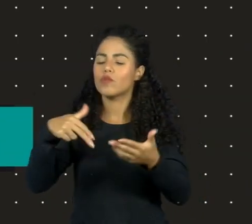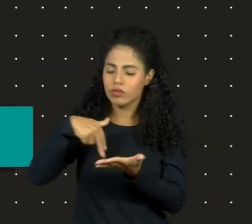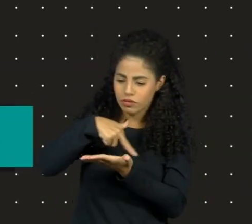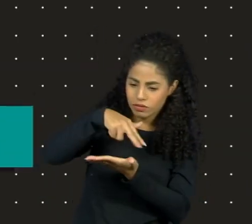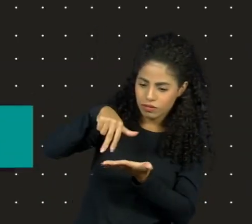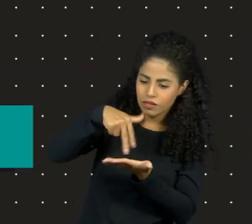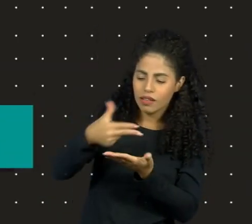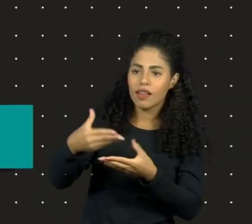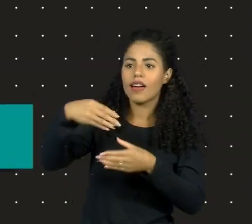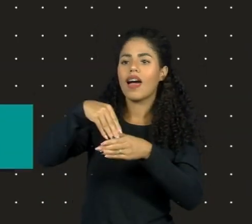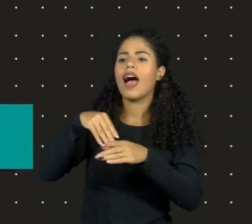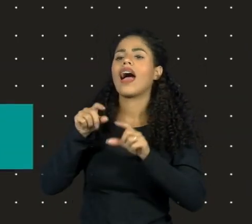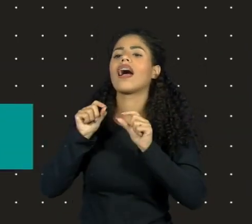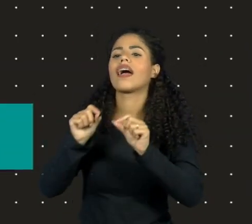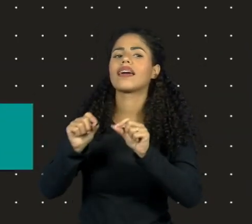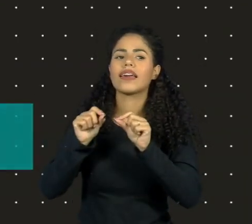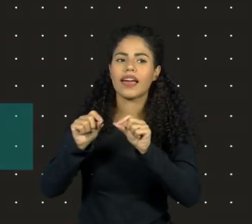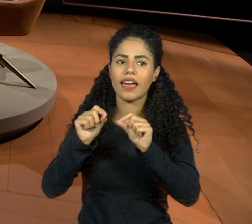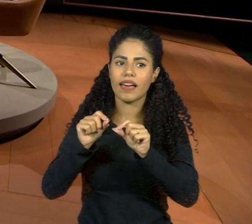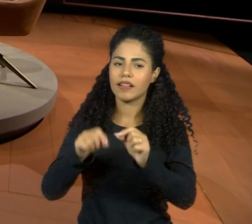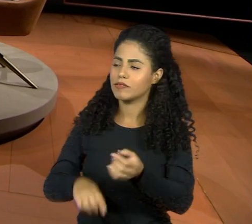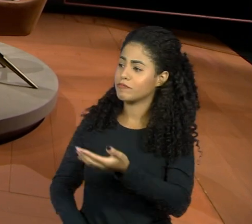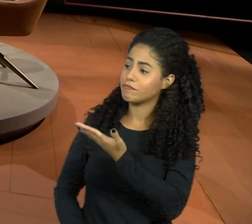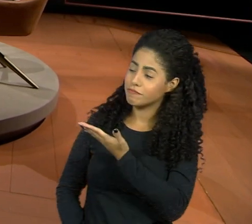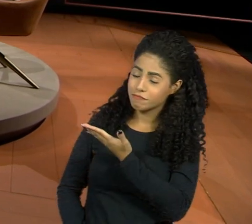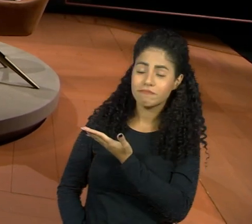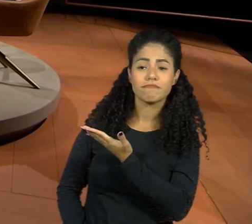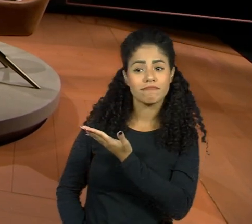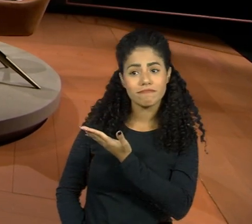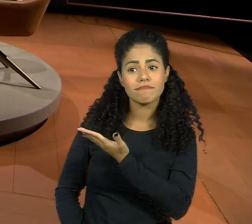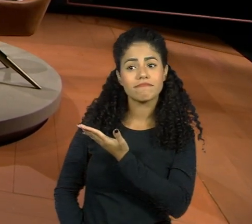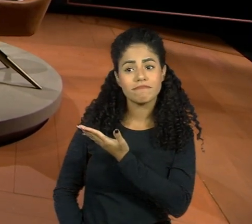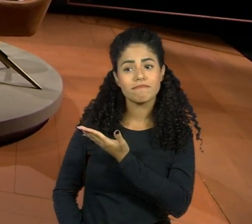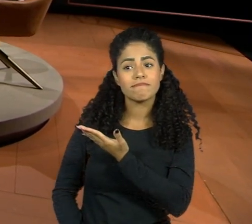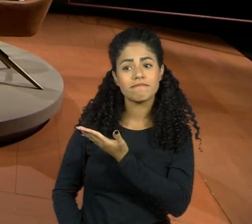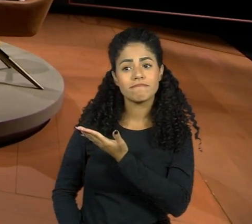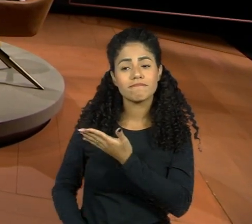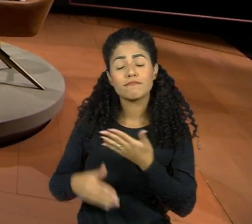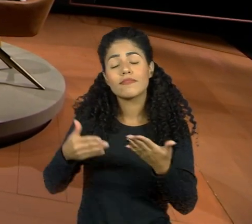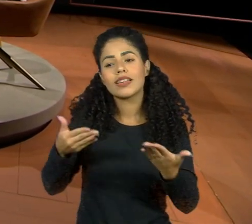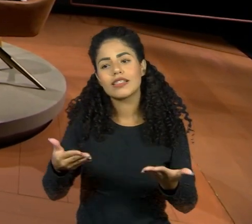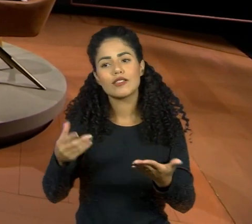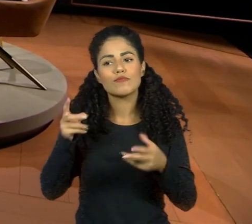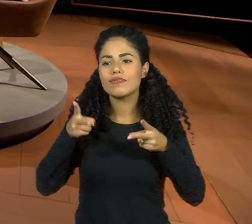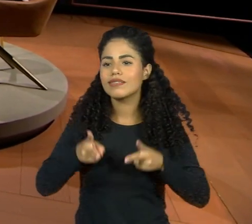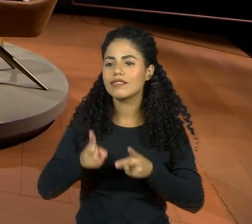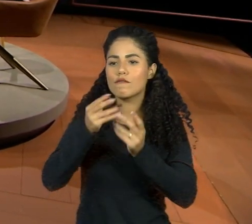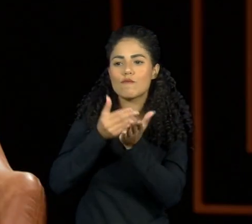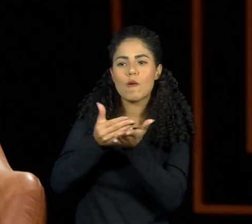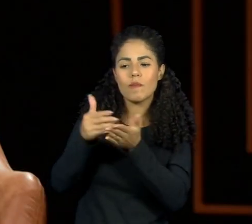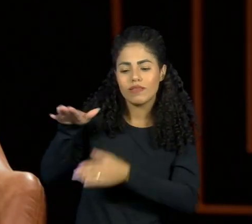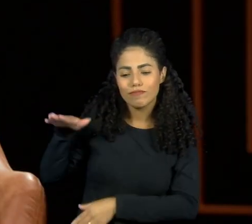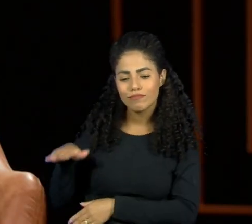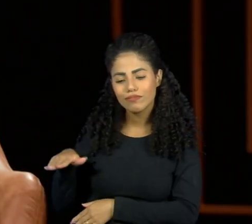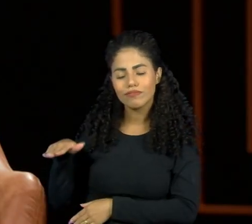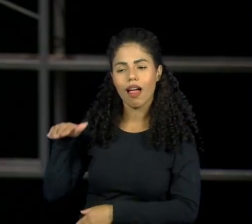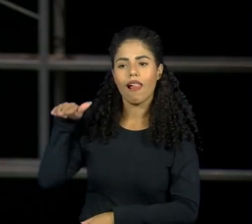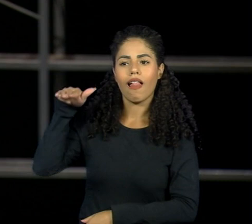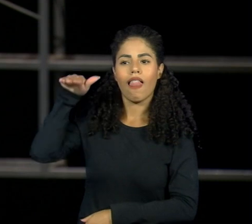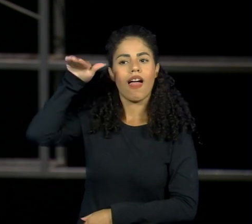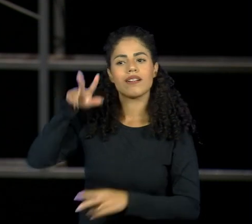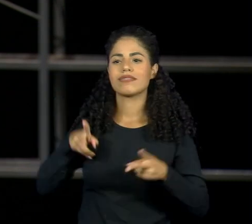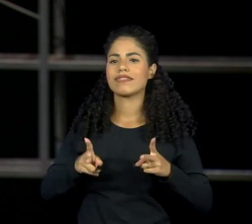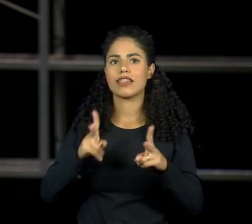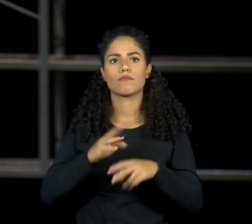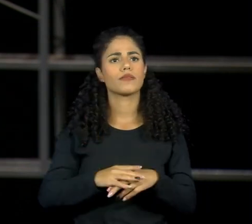dança, foi o Sr. Abu. Então, foi... Desde o começo mesmo. Desde o começo mesmo.